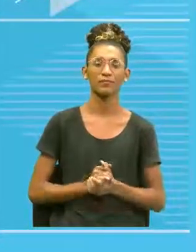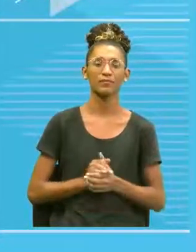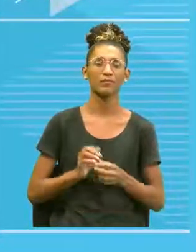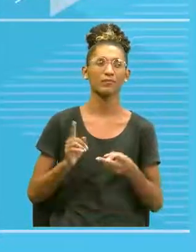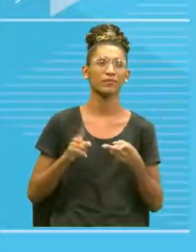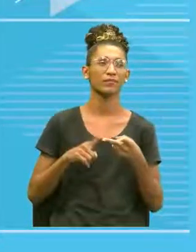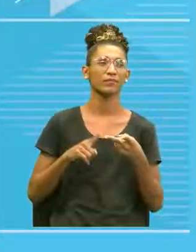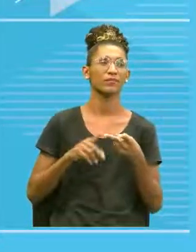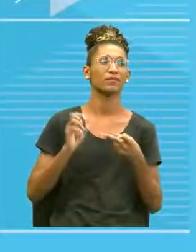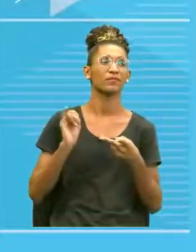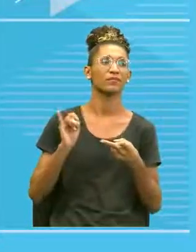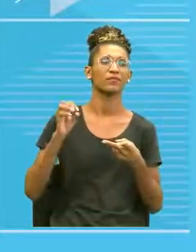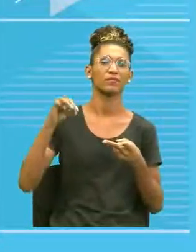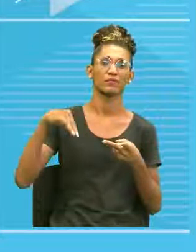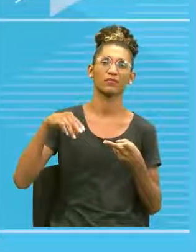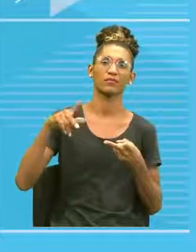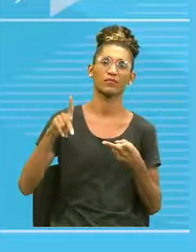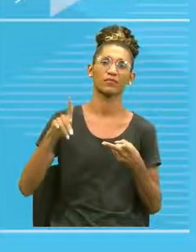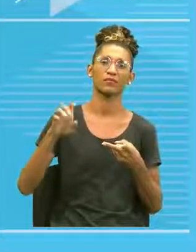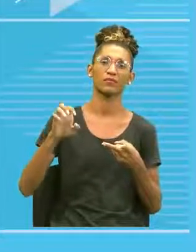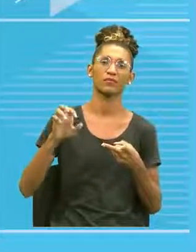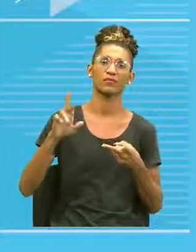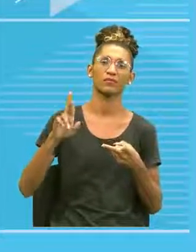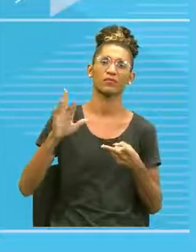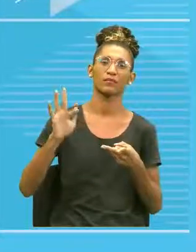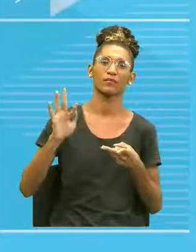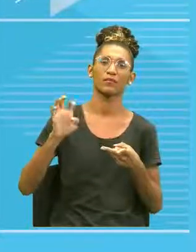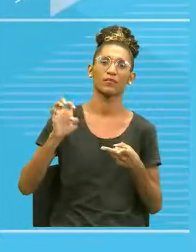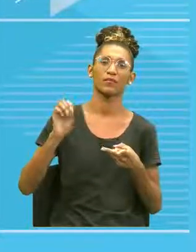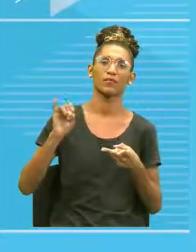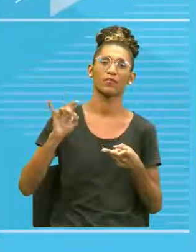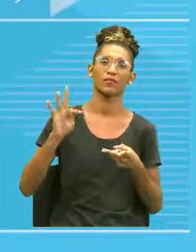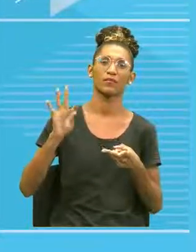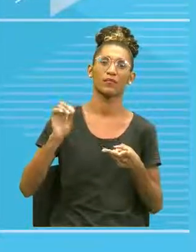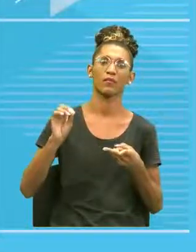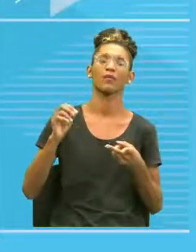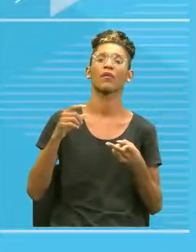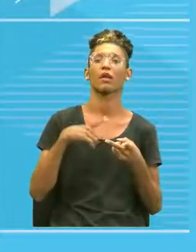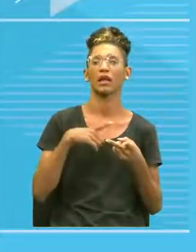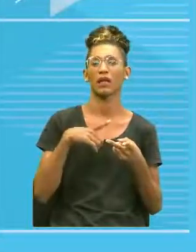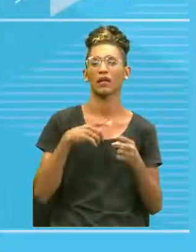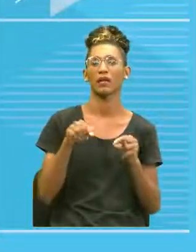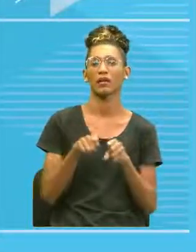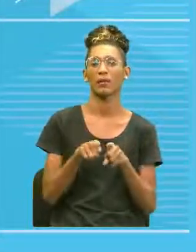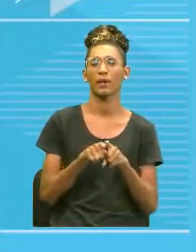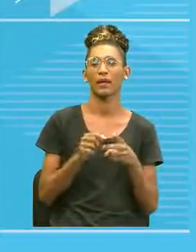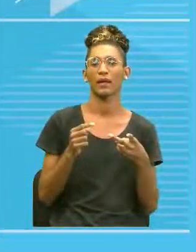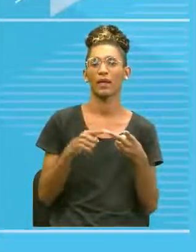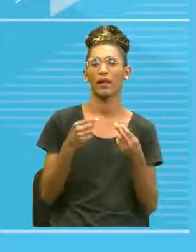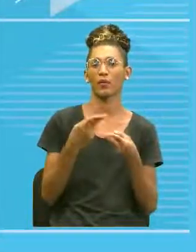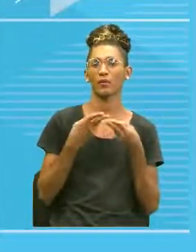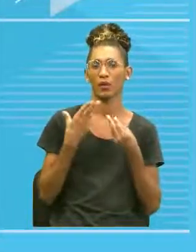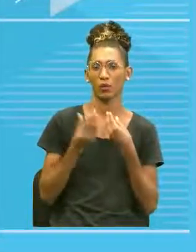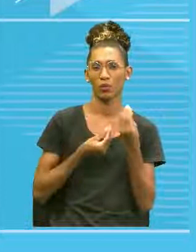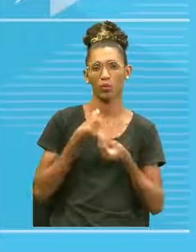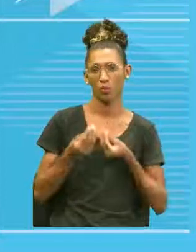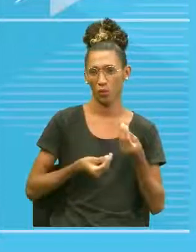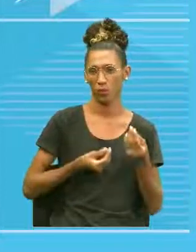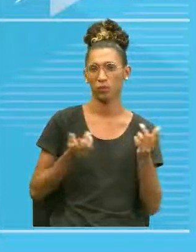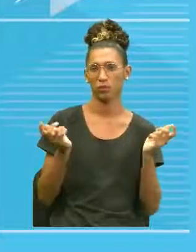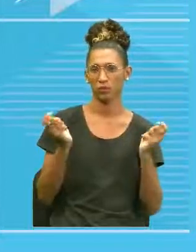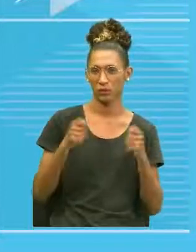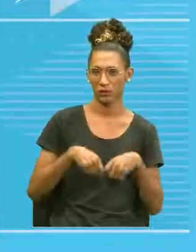imperfeito né existe o pretérito imperfeito ele serve é